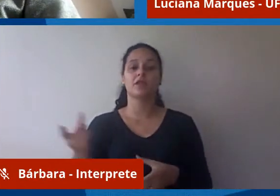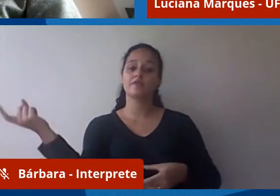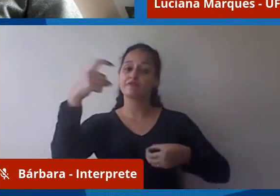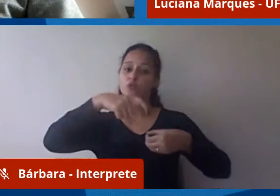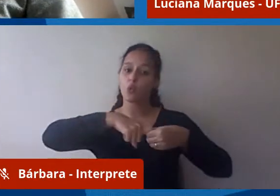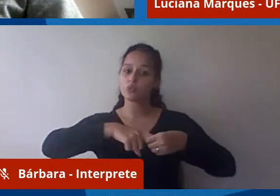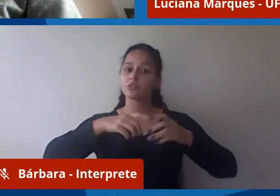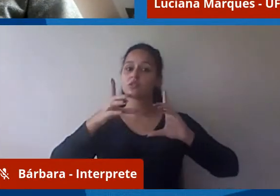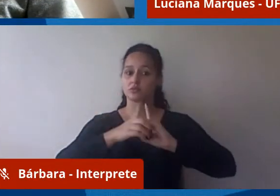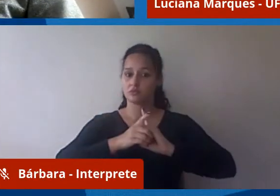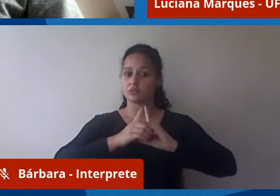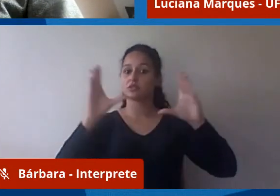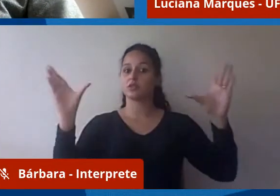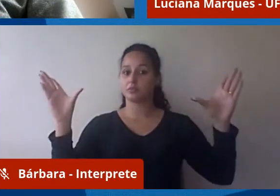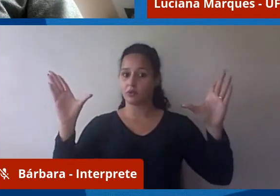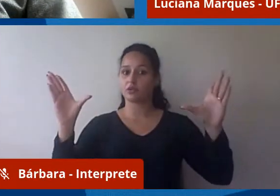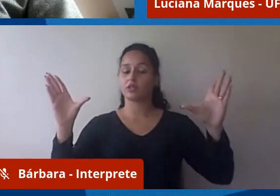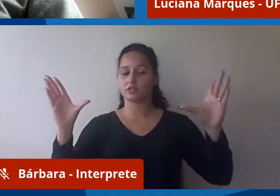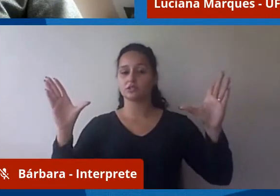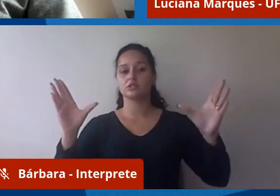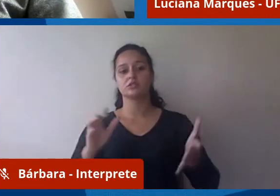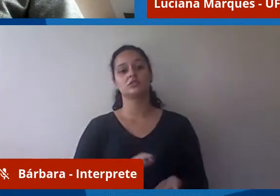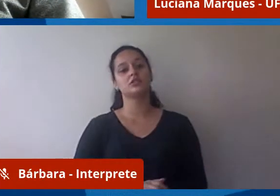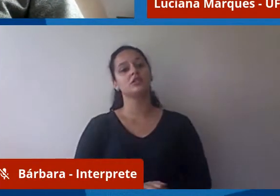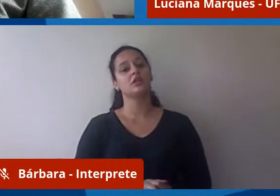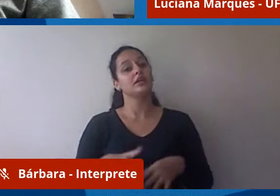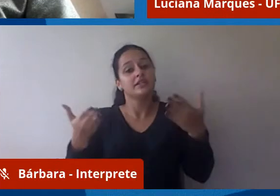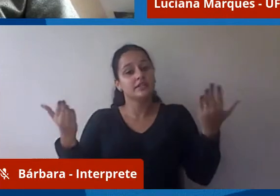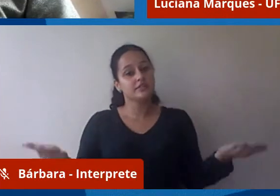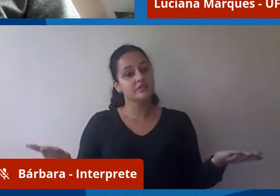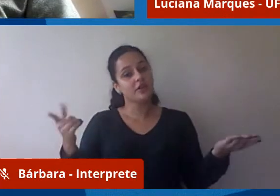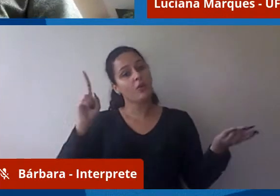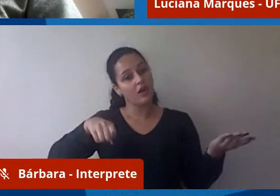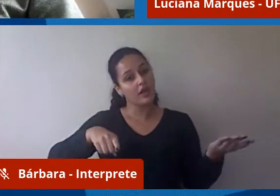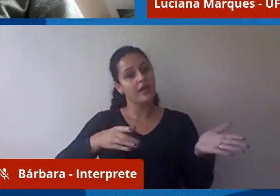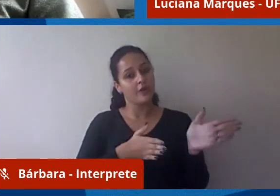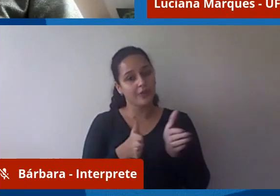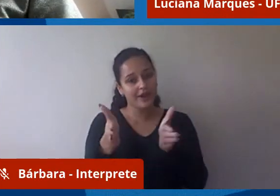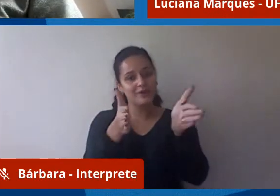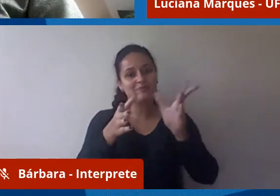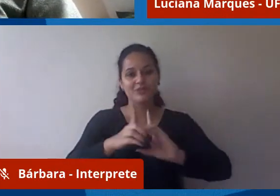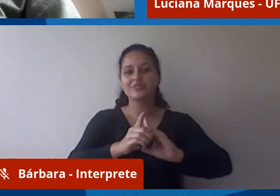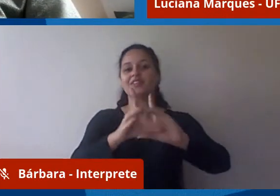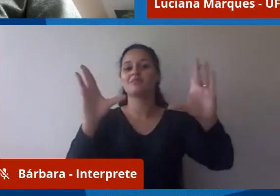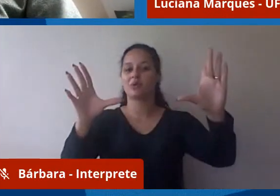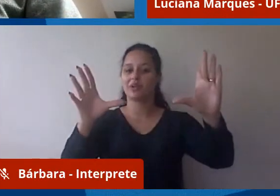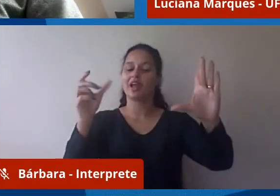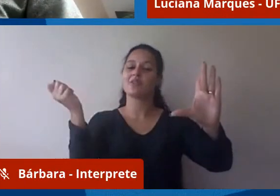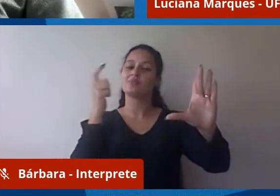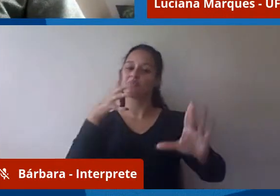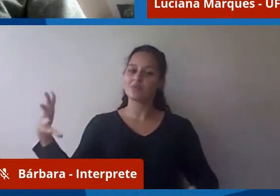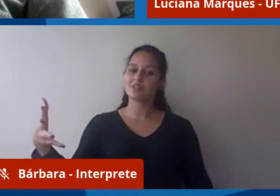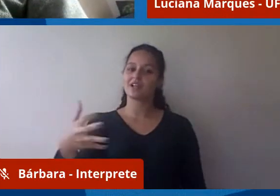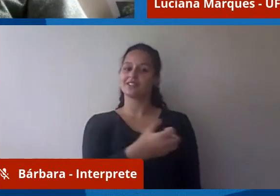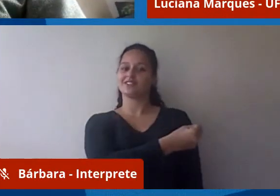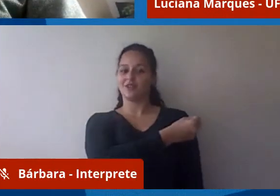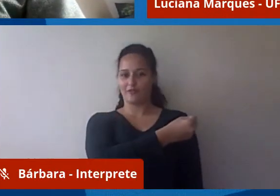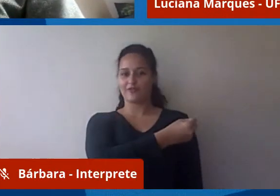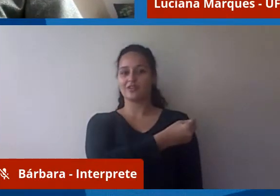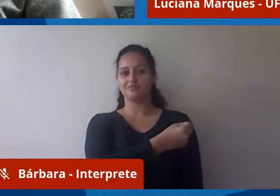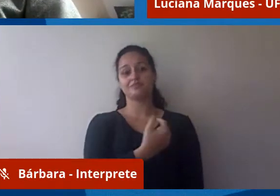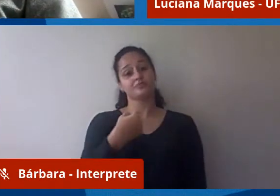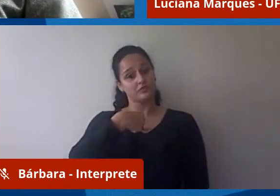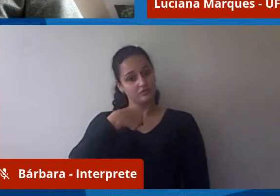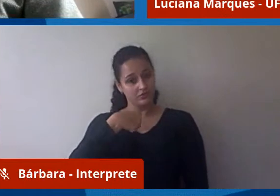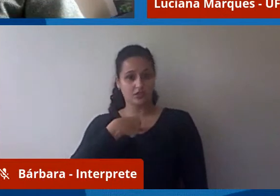tomando medidas já nessa direção. Então, é a via democrática que pode salvar a democracia. Eu e tantos outros estivemos na luta